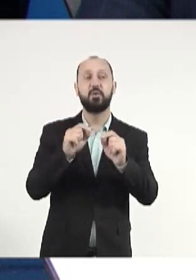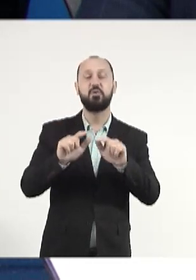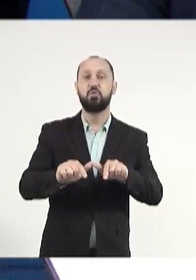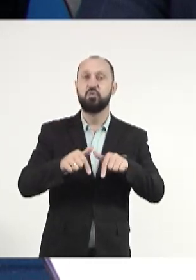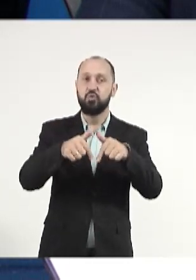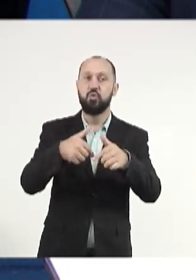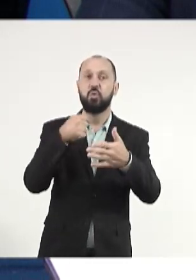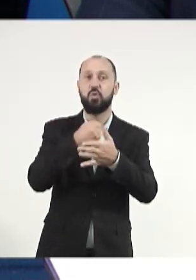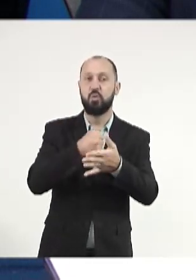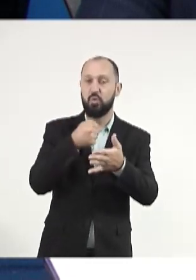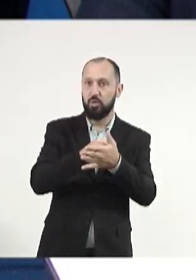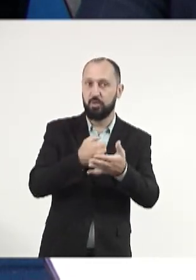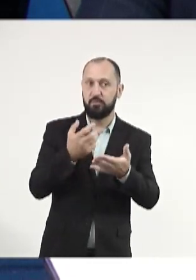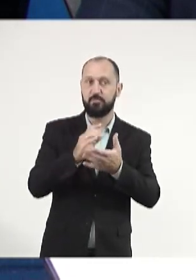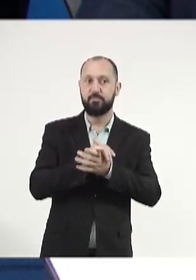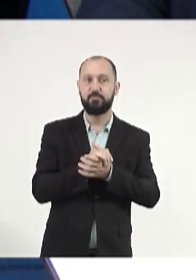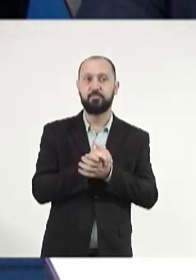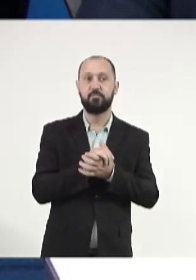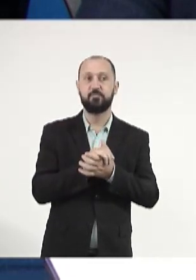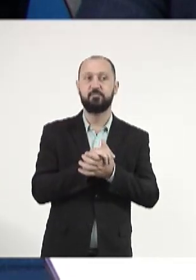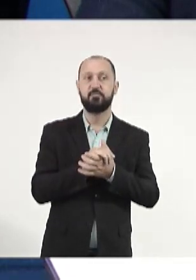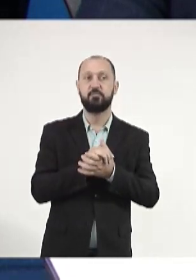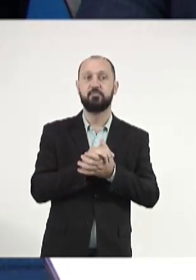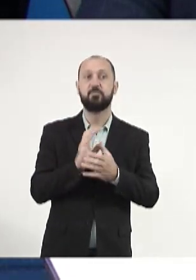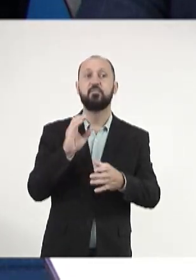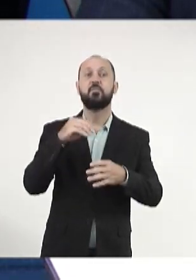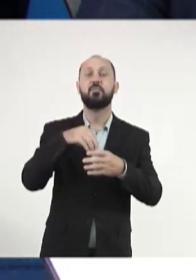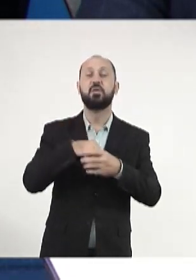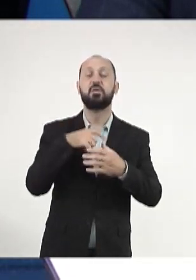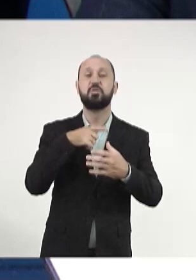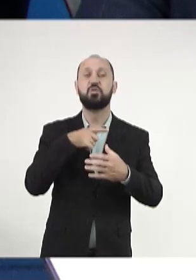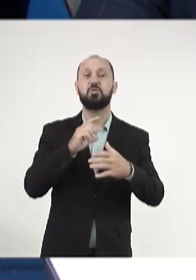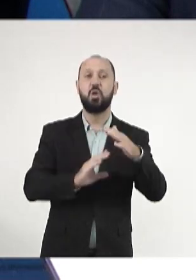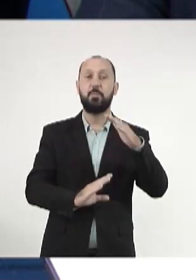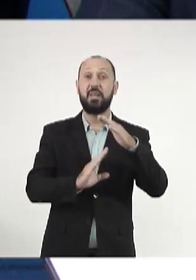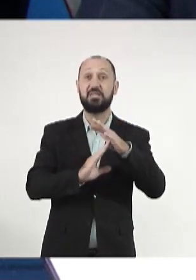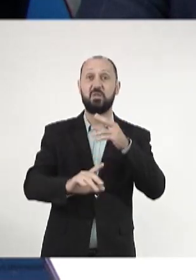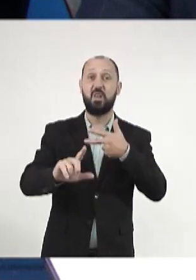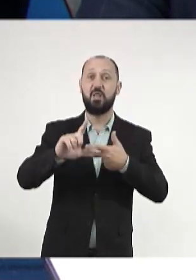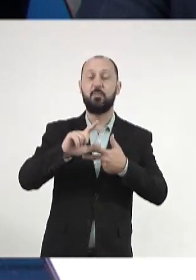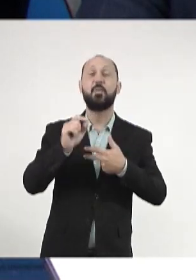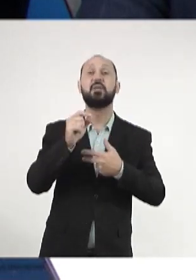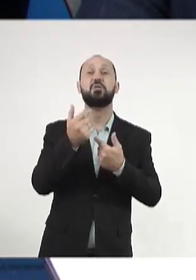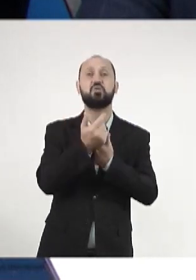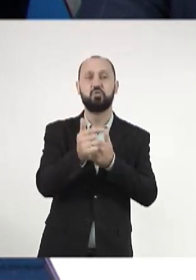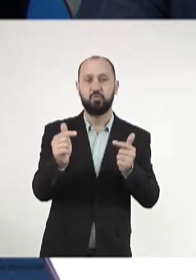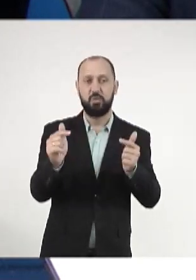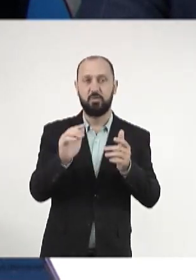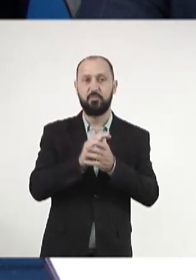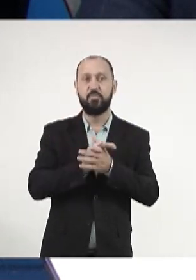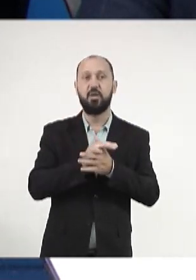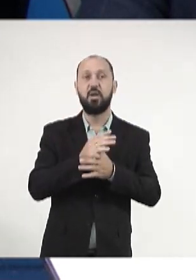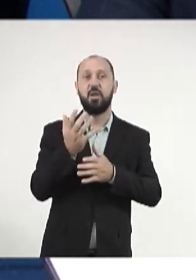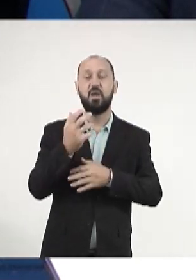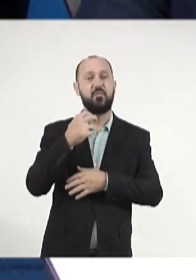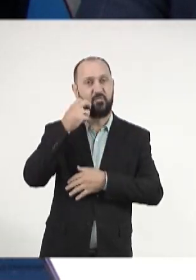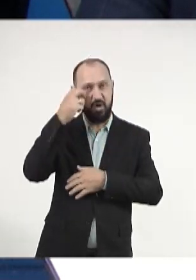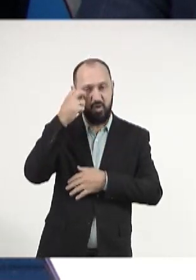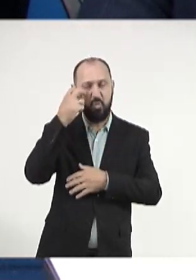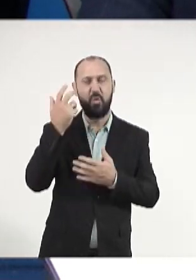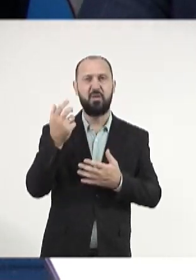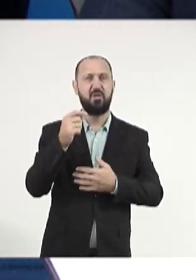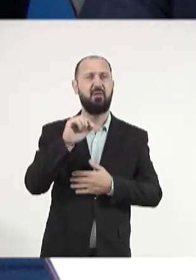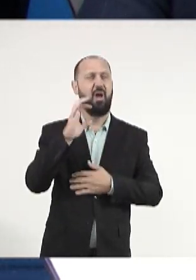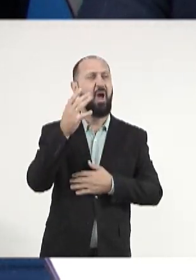de lutar dentro das nossas limitações legais para que isso não ocorra. É vergonhosa a